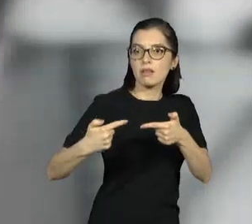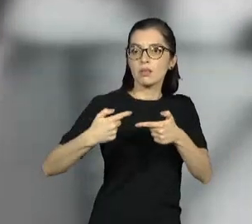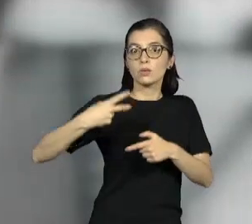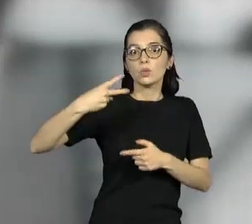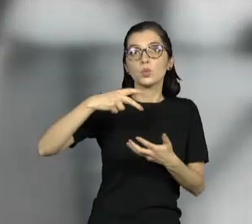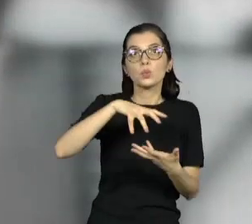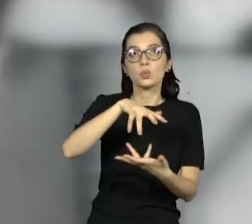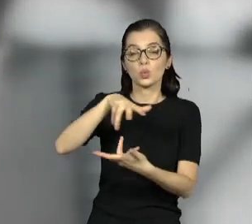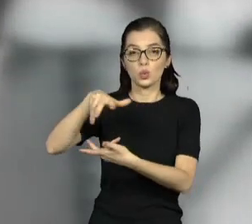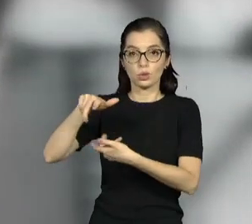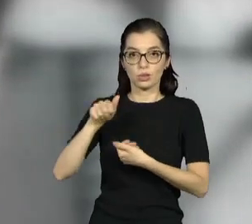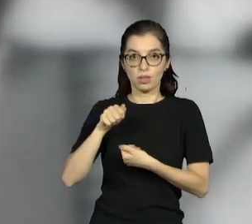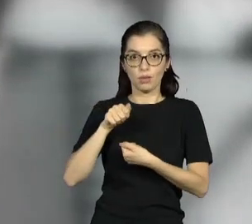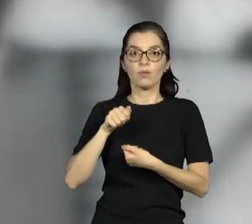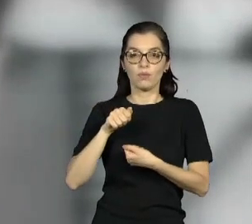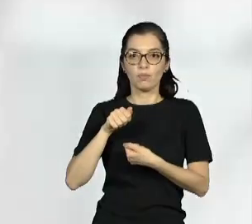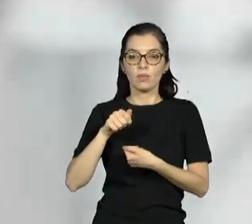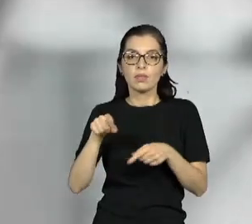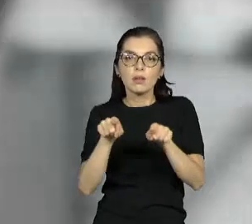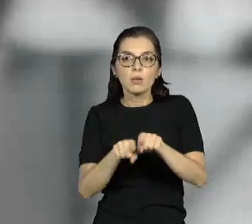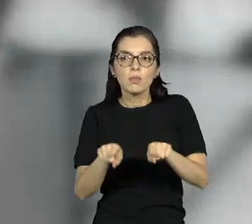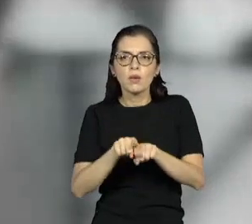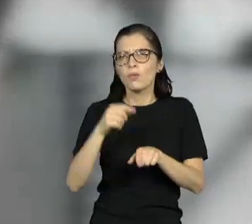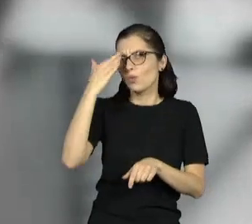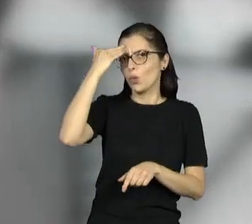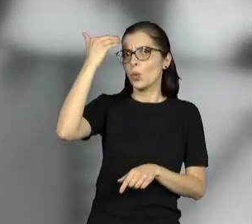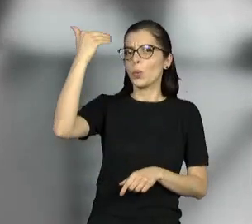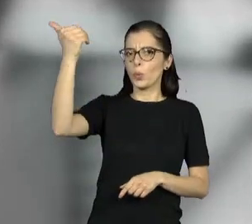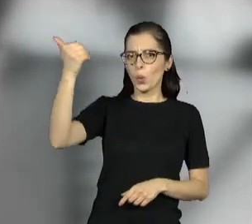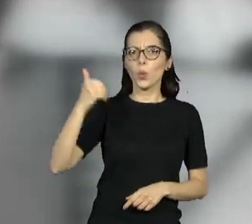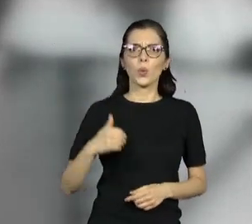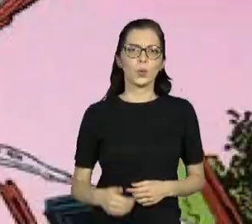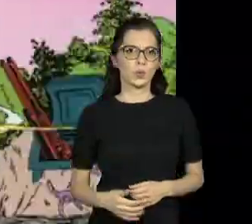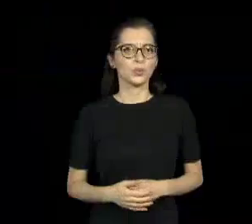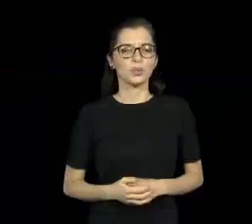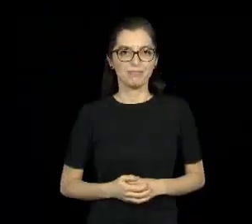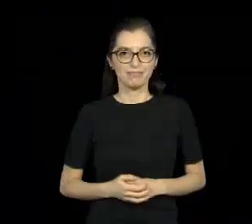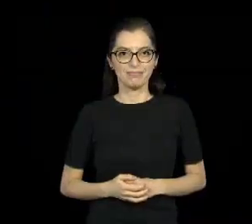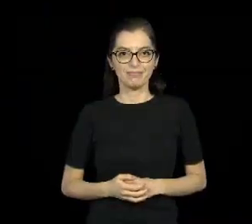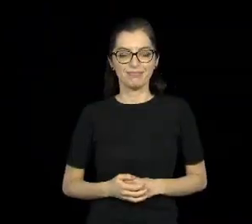Spirit, outro de seus grandes sucessos.